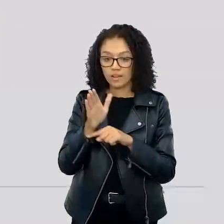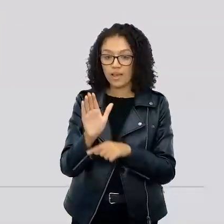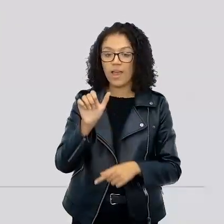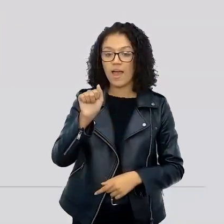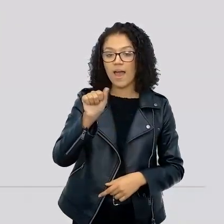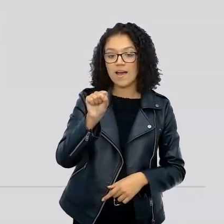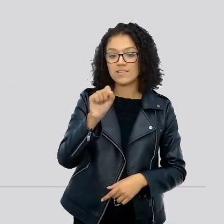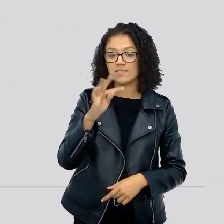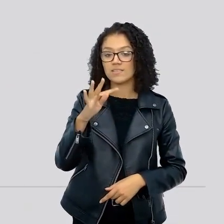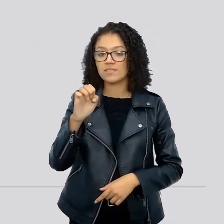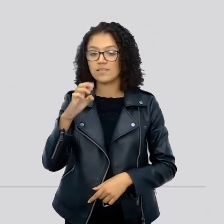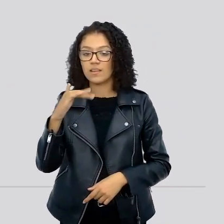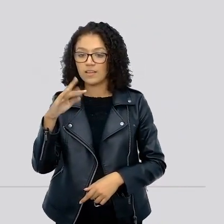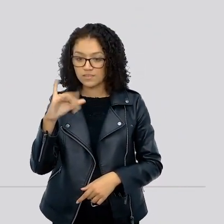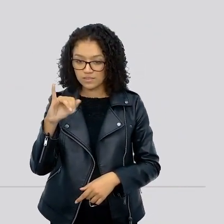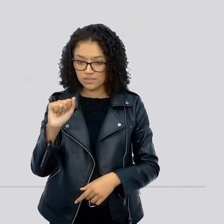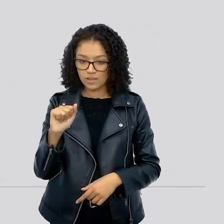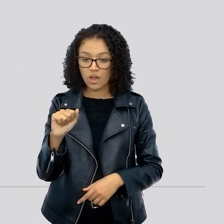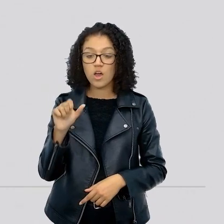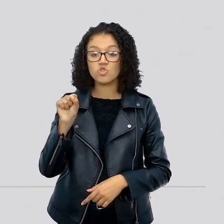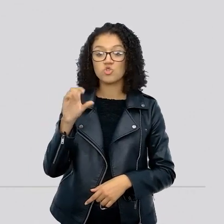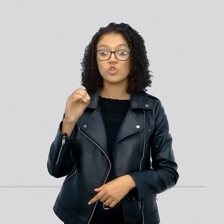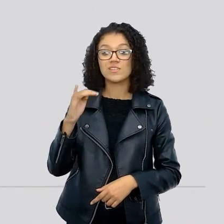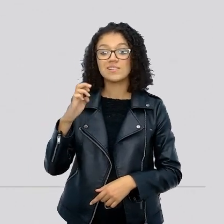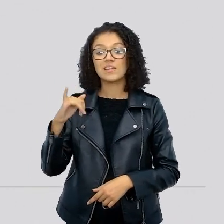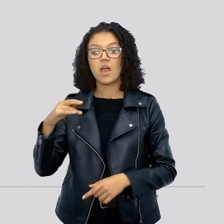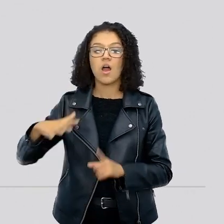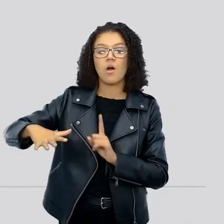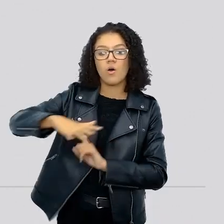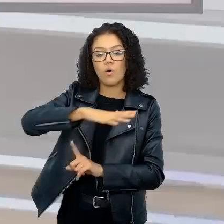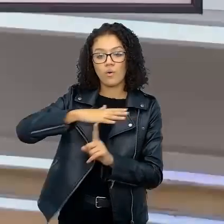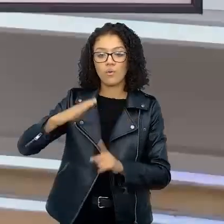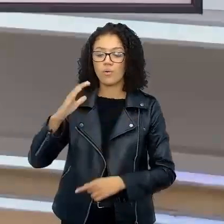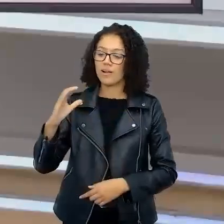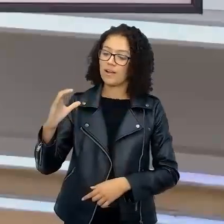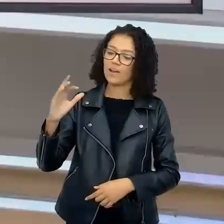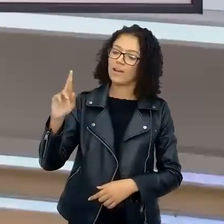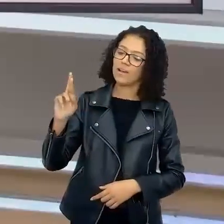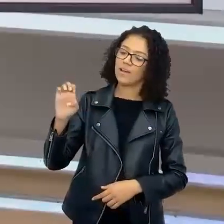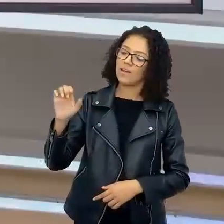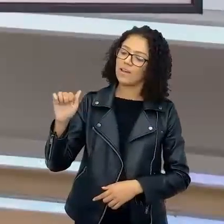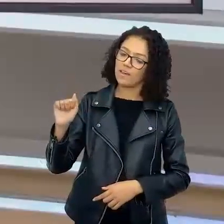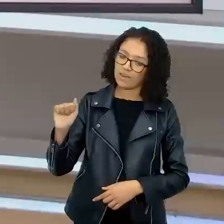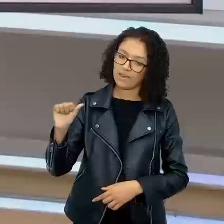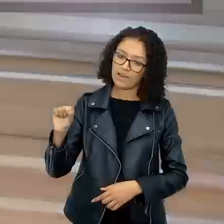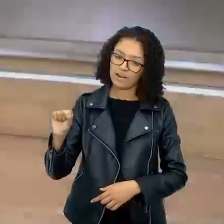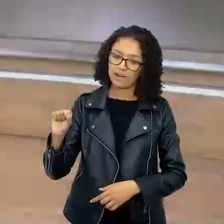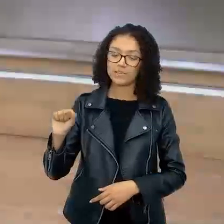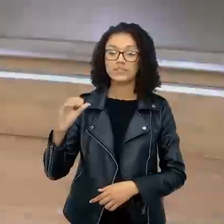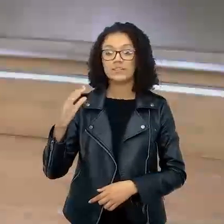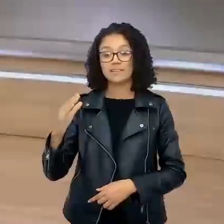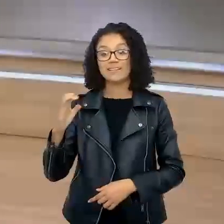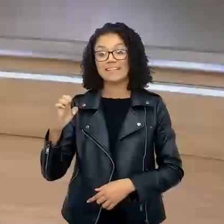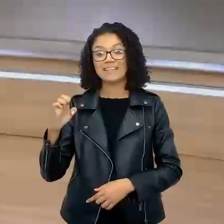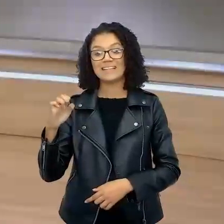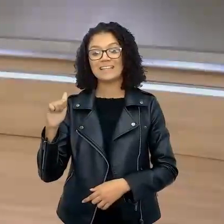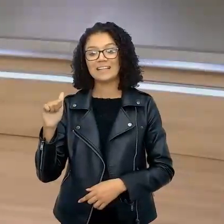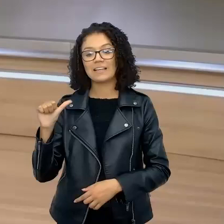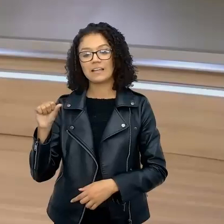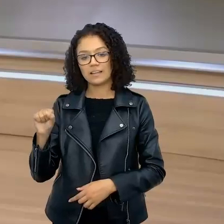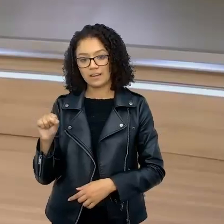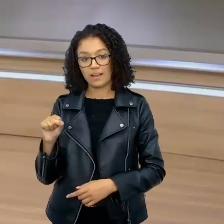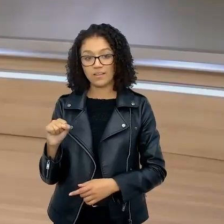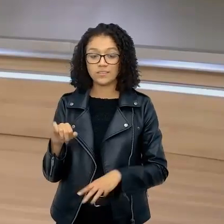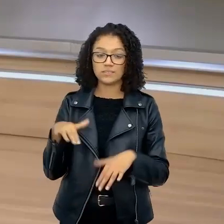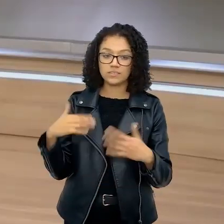CRAS. CREAS trabalha com as violações que já ocorreram, então eles vão garantir a intervenção desses casos e o cuidado dessa